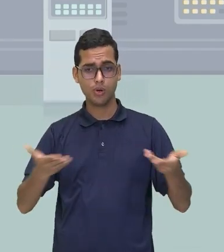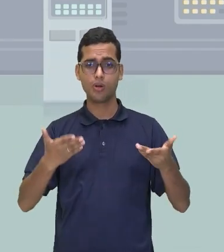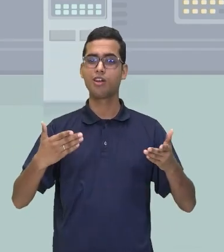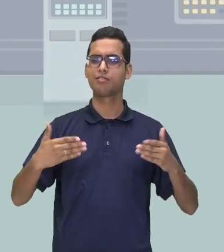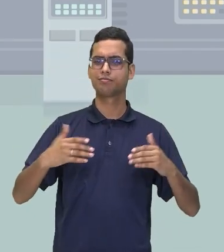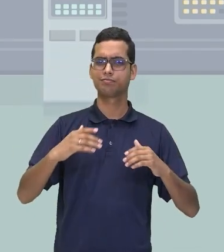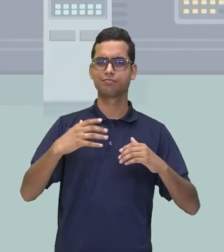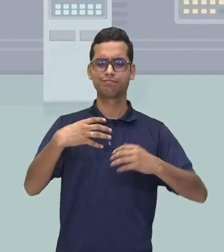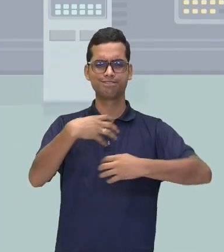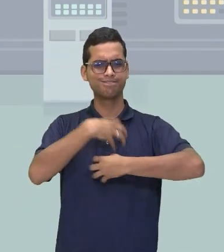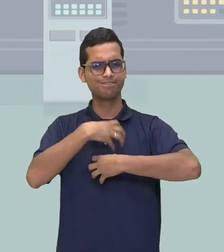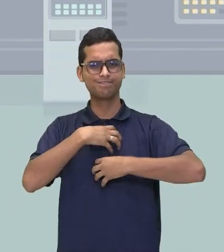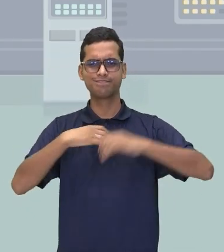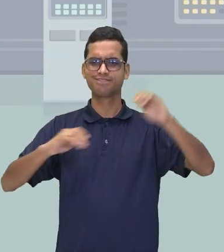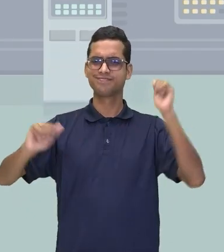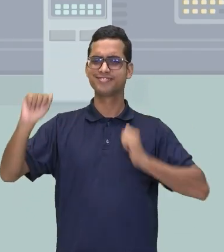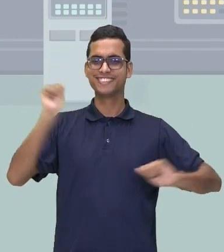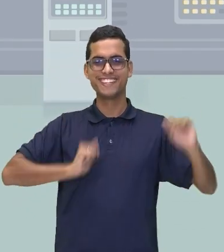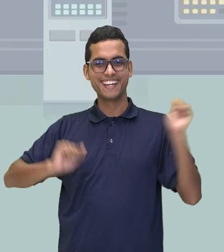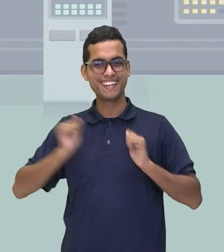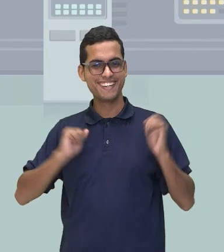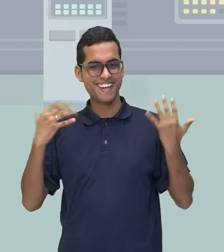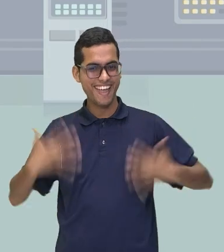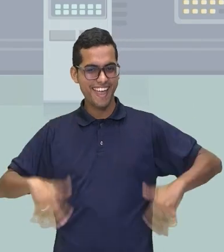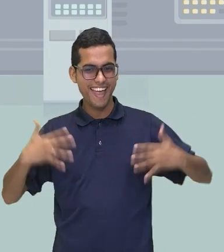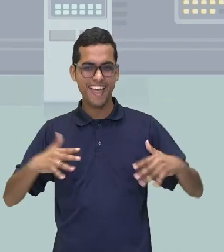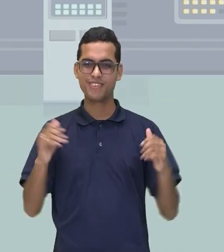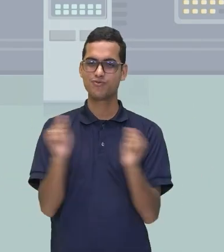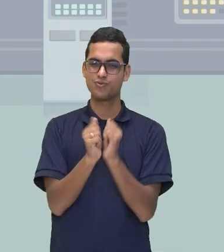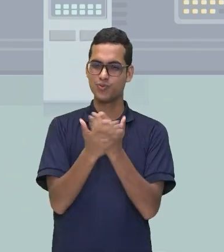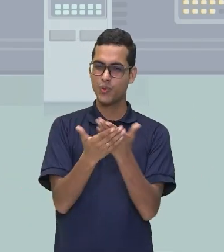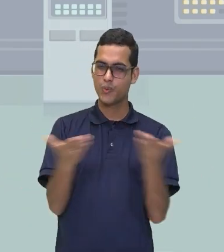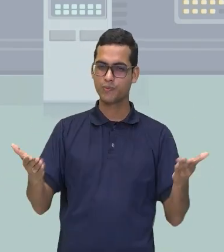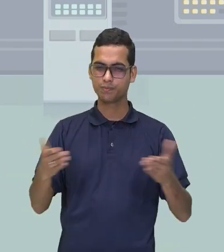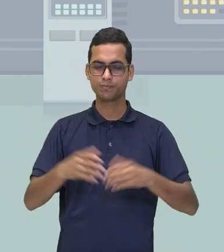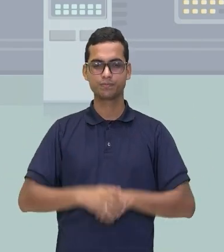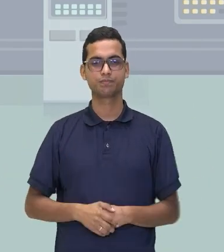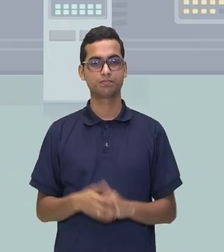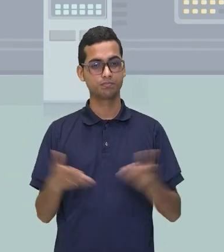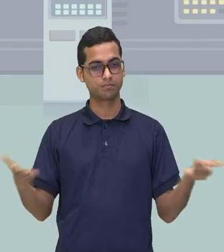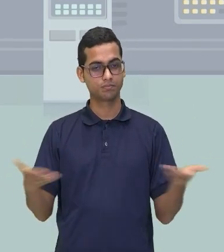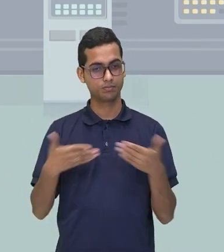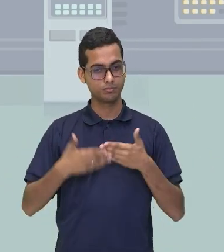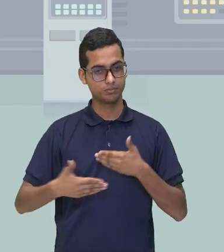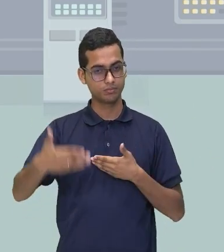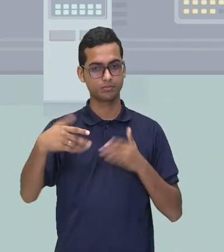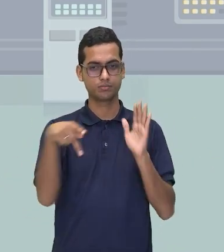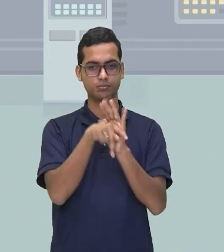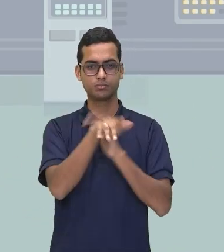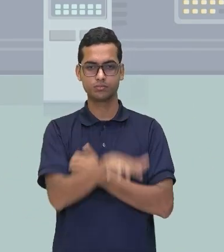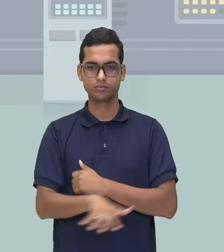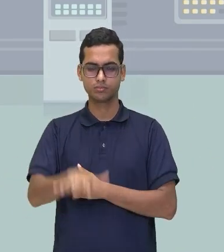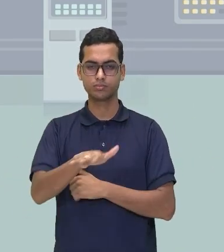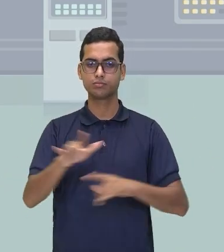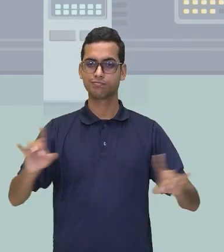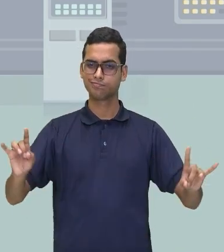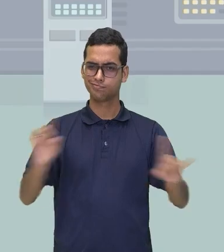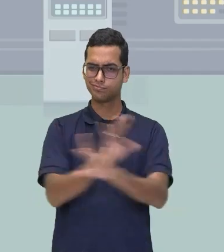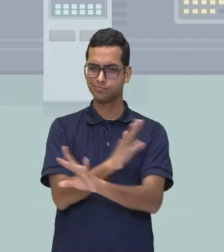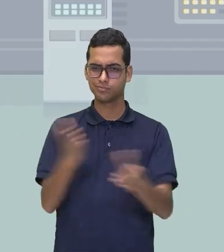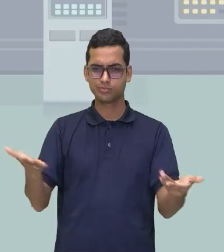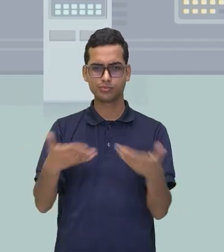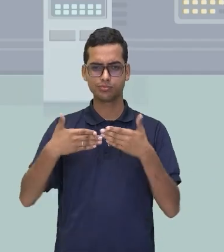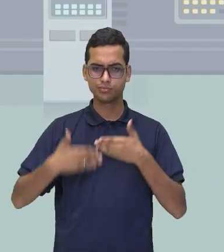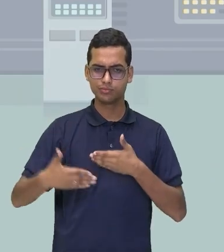ansiosa para embarcar nela com todos vocês. Vamos começar esta jornada? Prepare-se